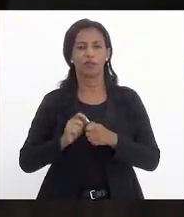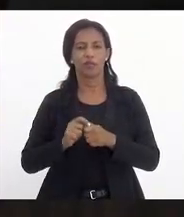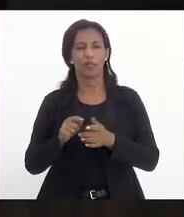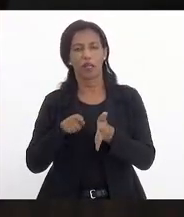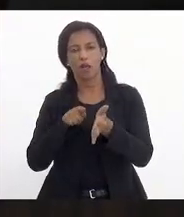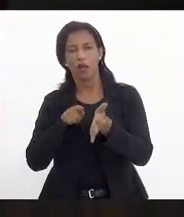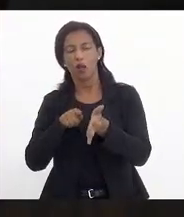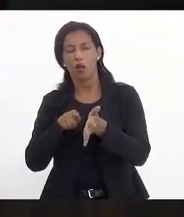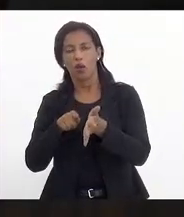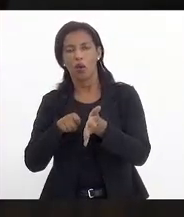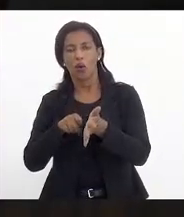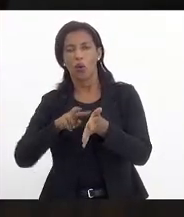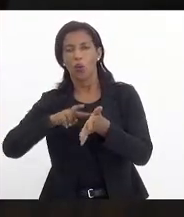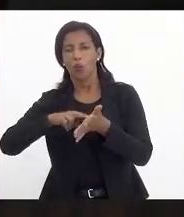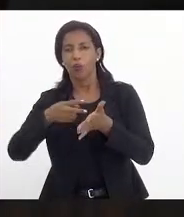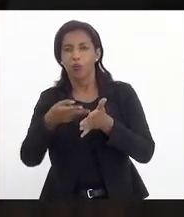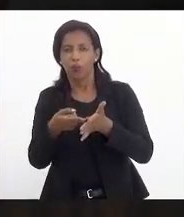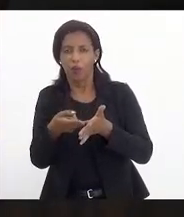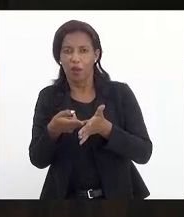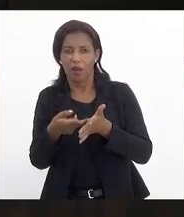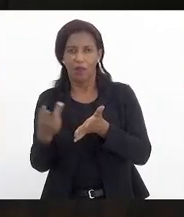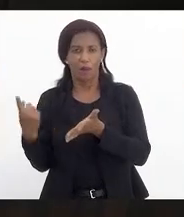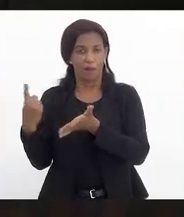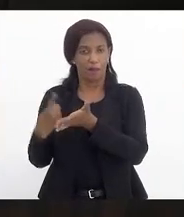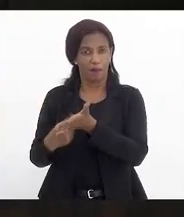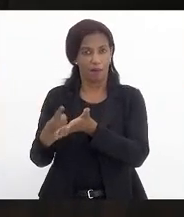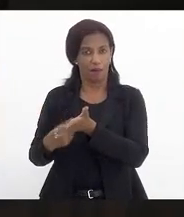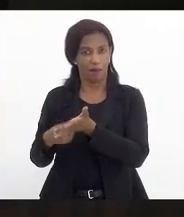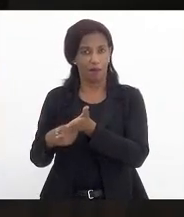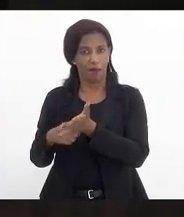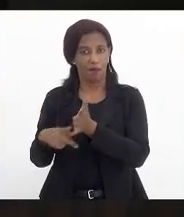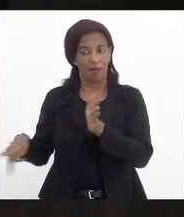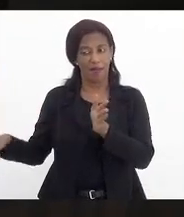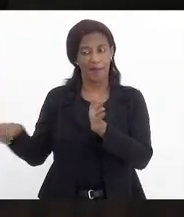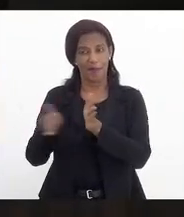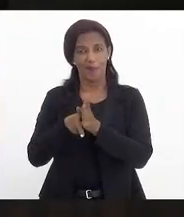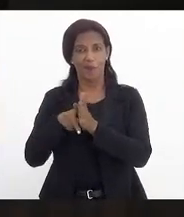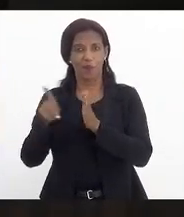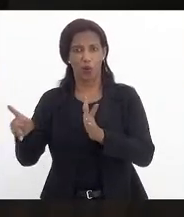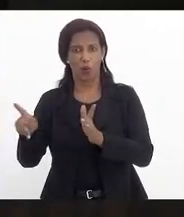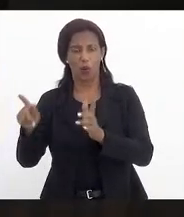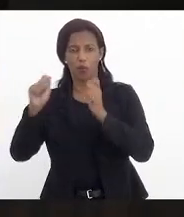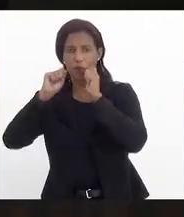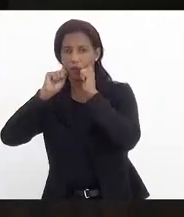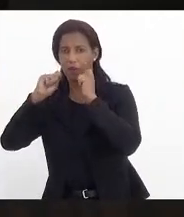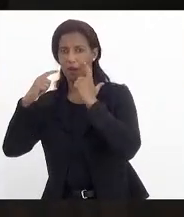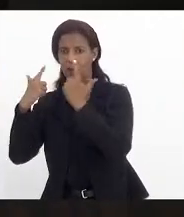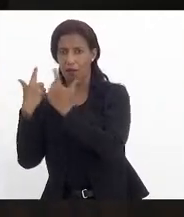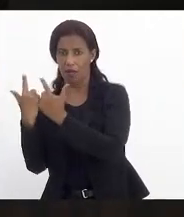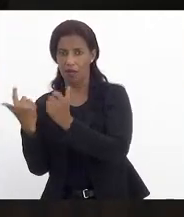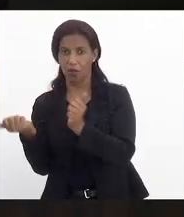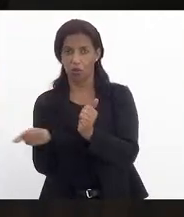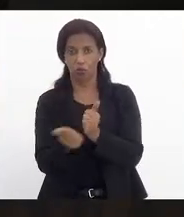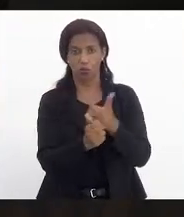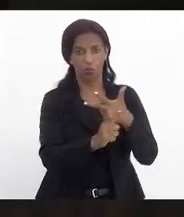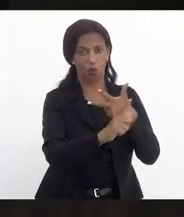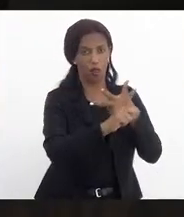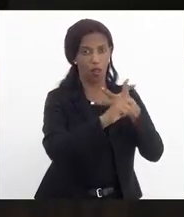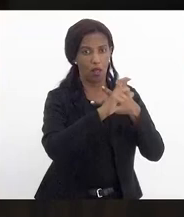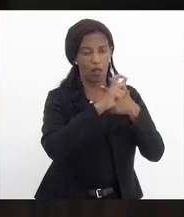salário. É um acordo construído pela Assembleia com o Executivo. Então, é um